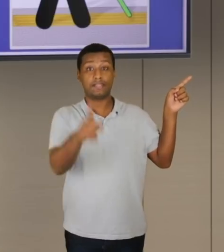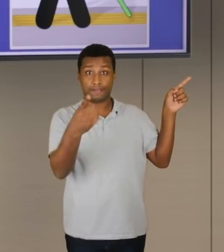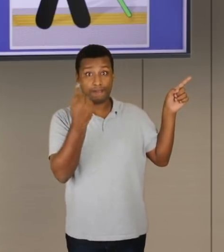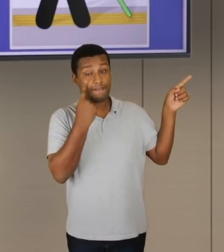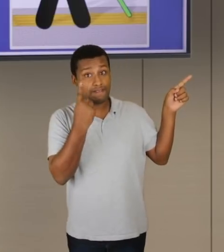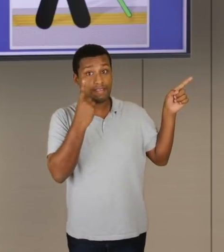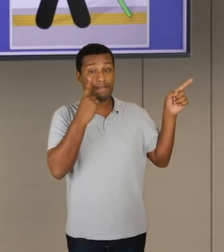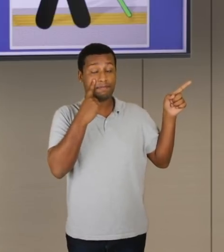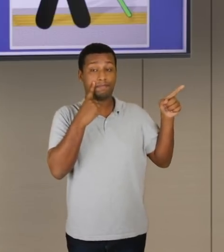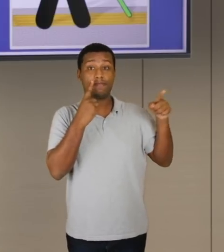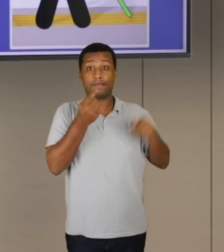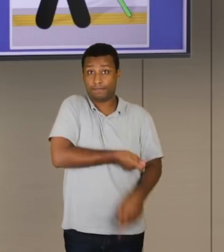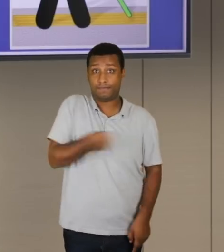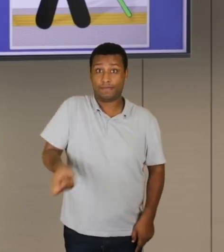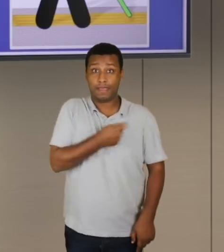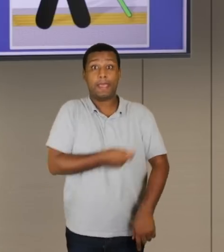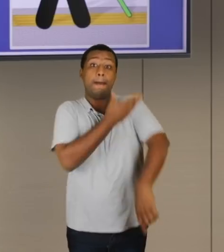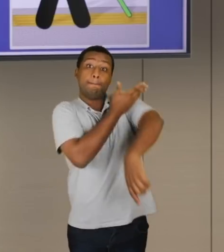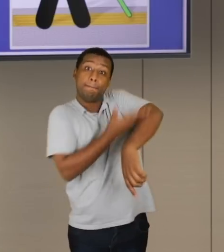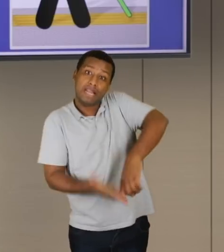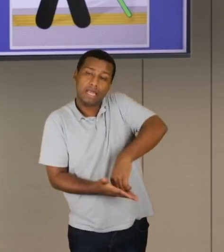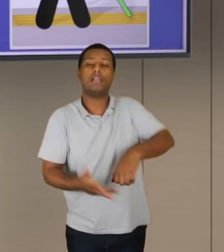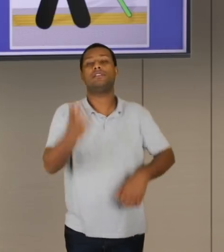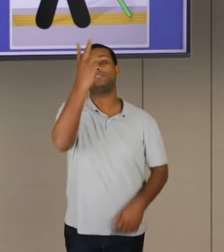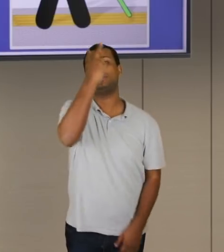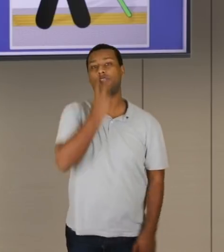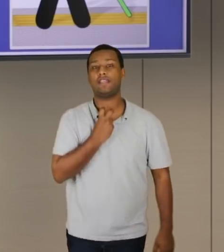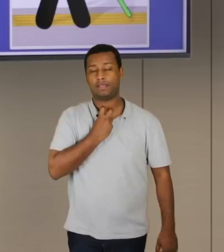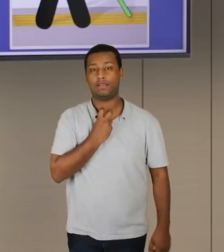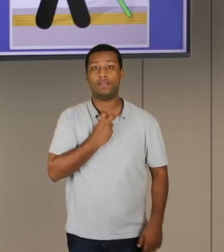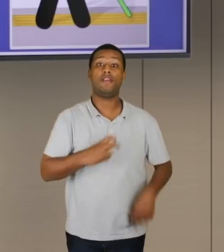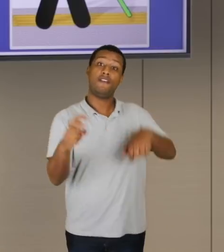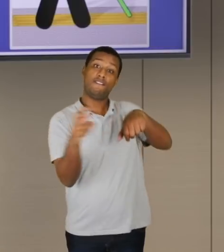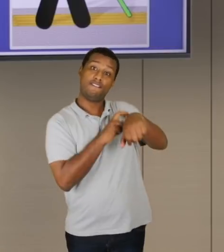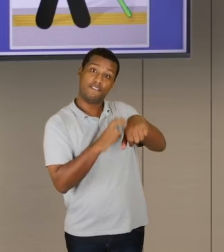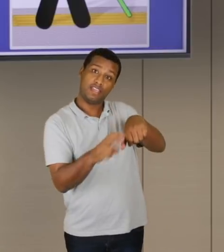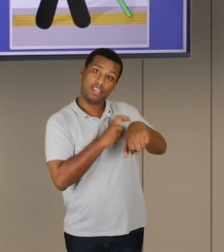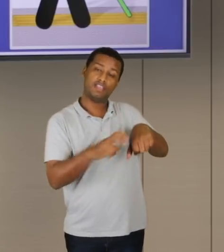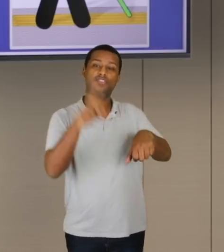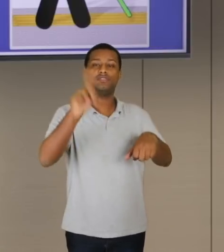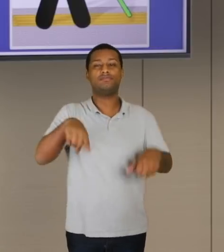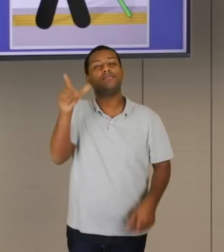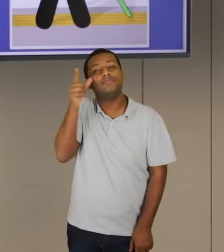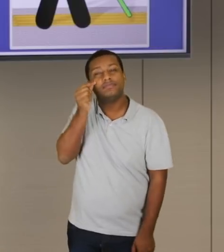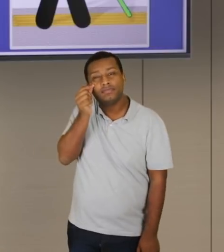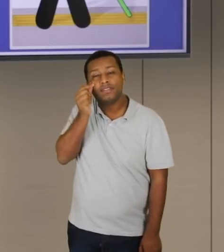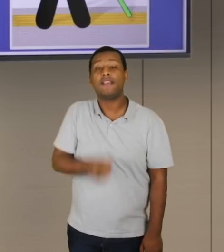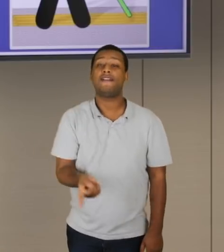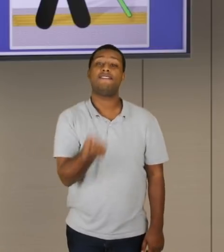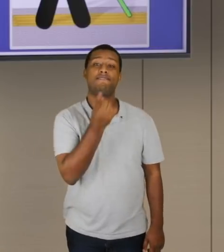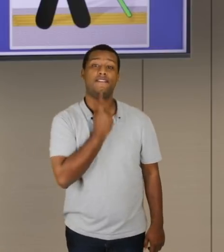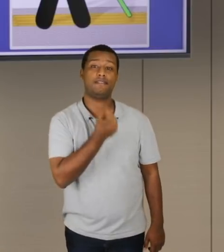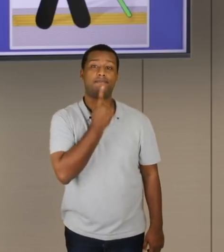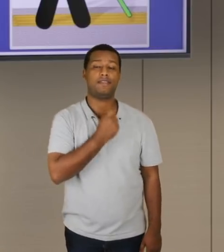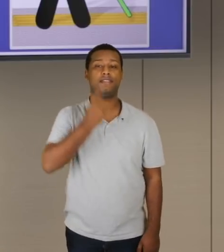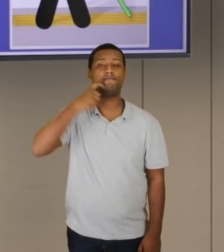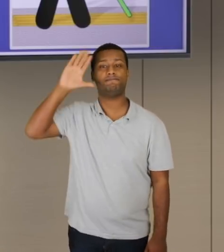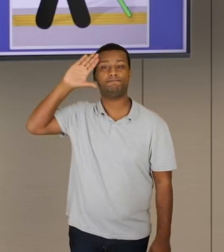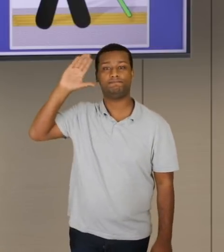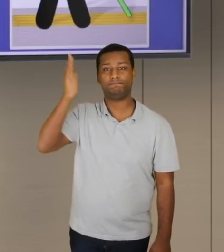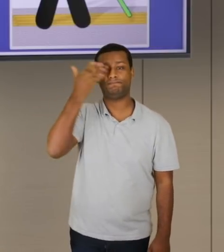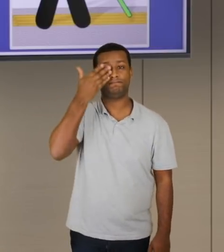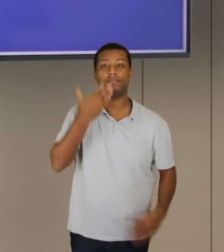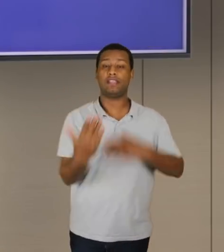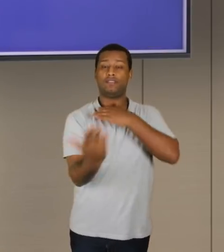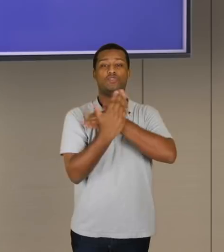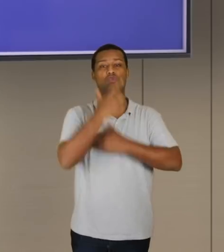estou andando num ambiente mais firme e eu passo a andar, por exemplo, numa areia ou num barro, tudo isso eu consigo perceber pela